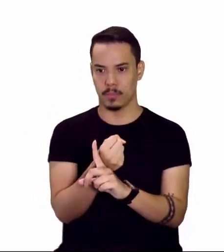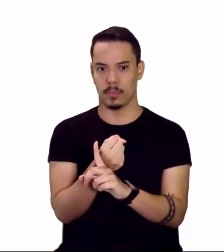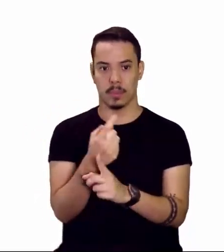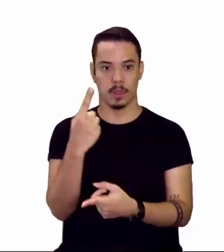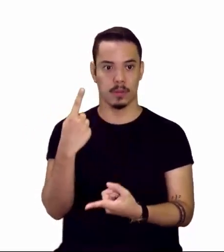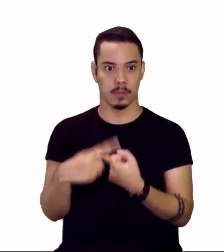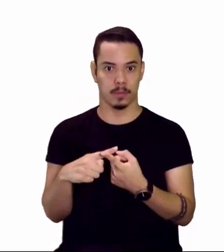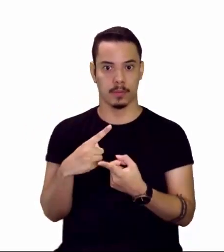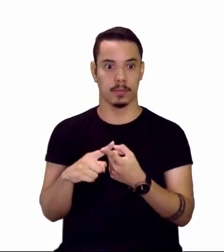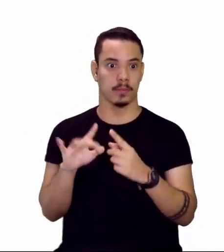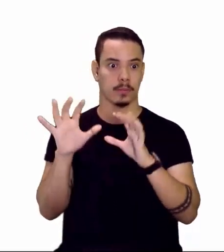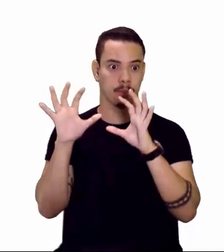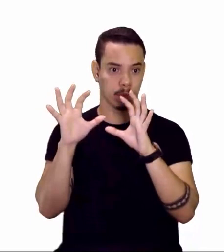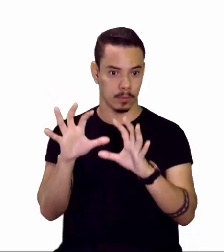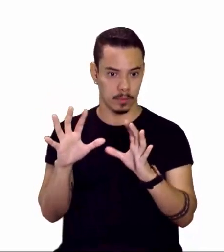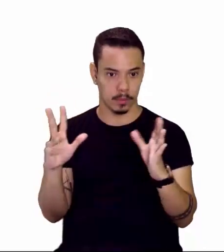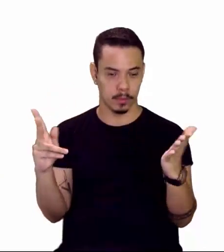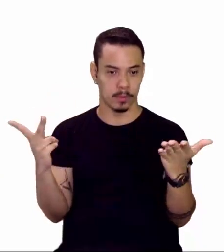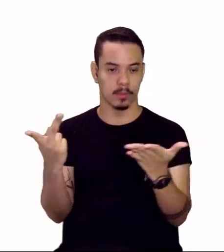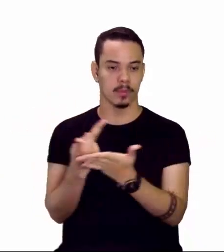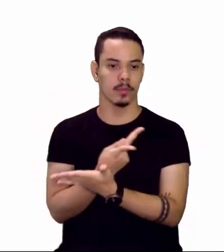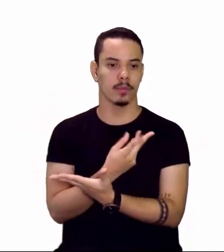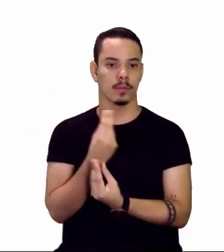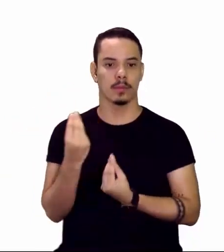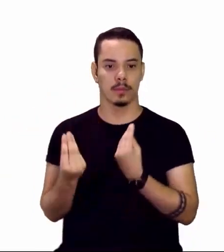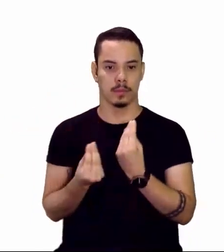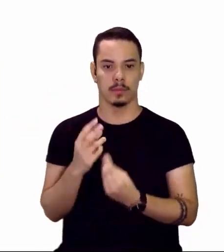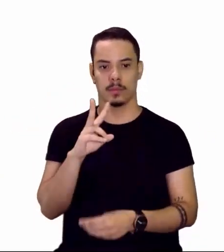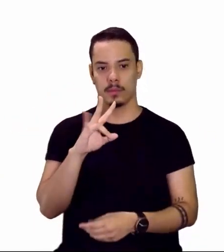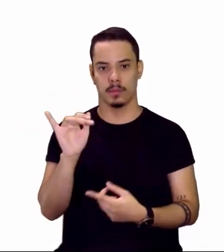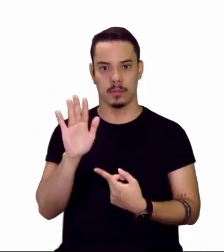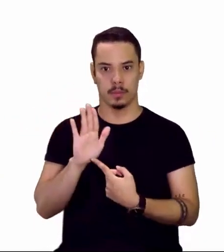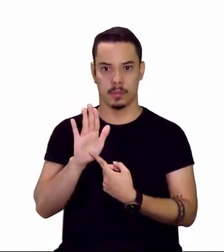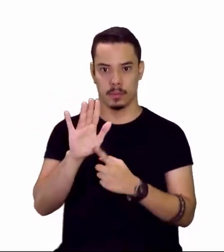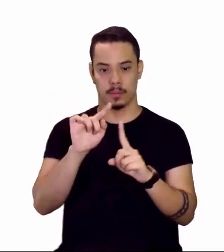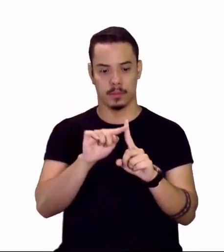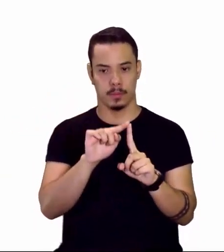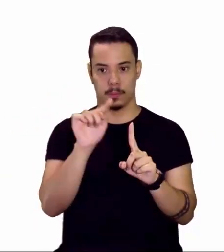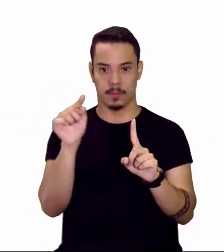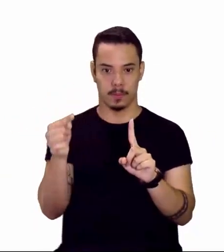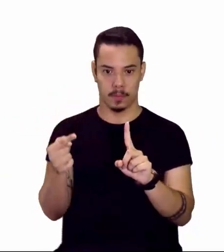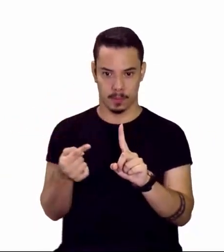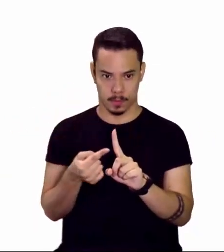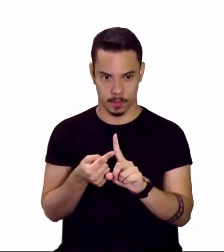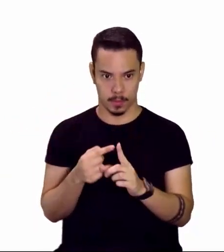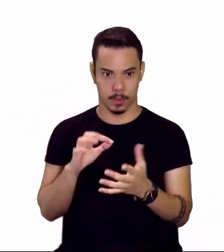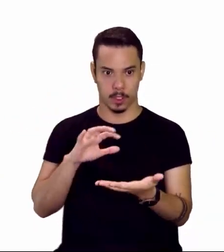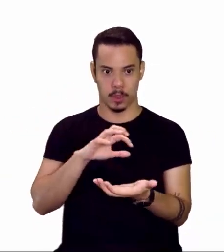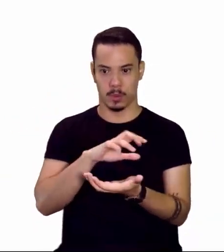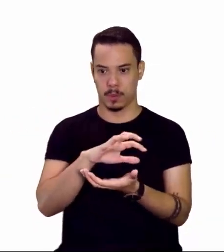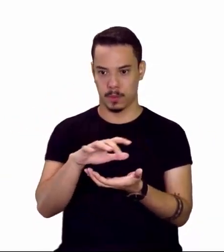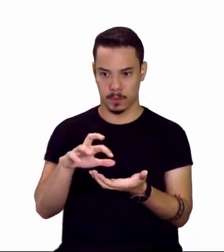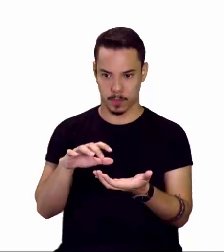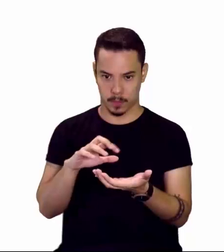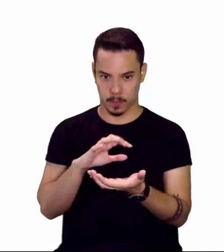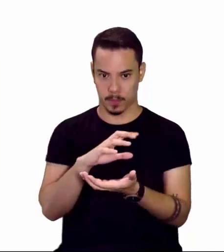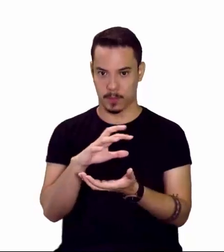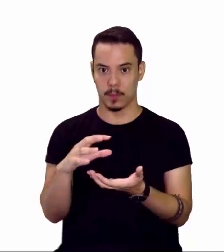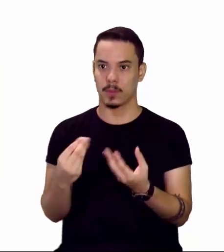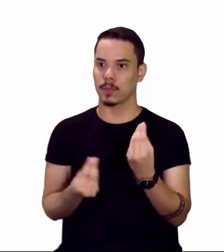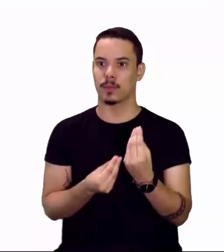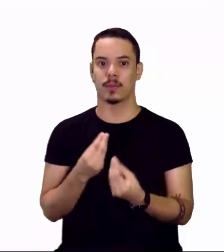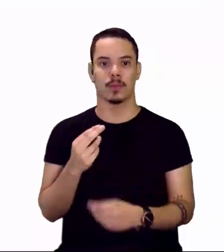E é nessa repulsão que vai gerando o ângulo da geometria que representa